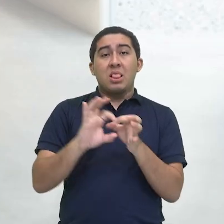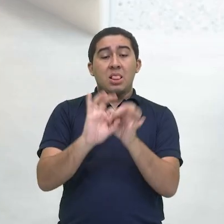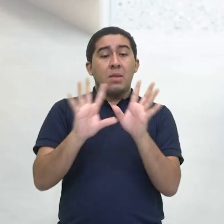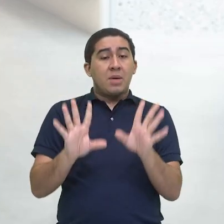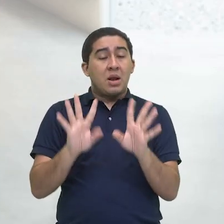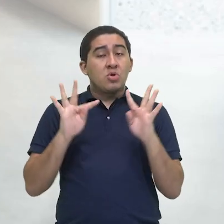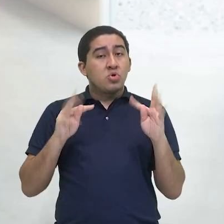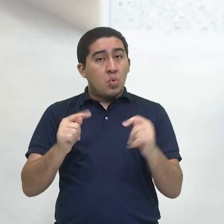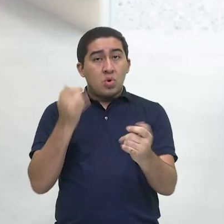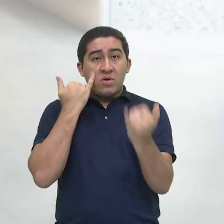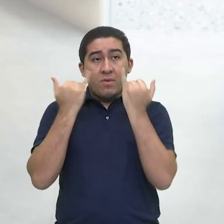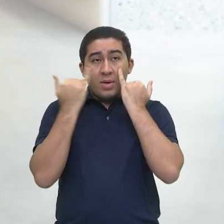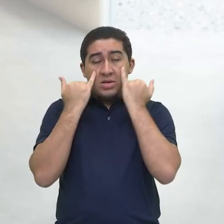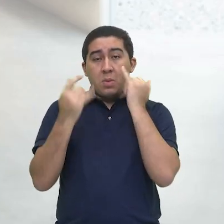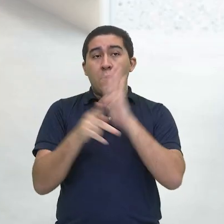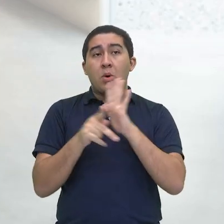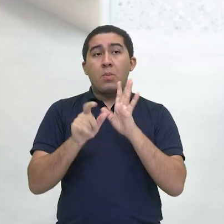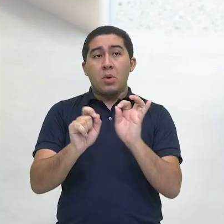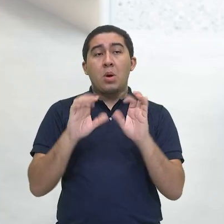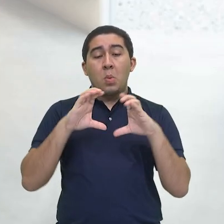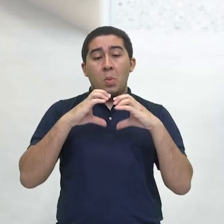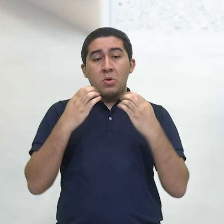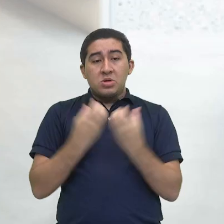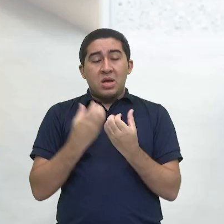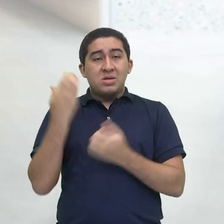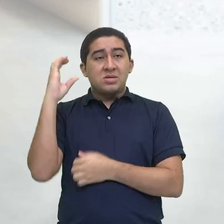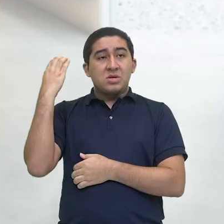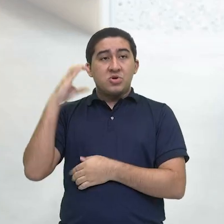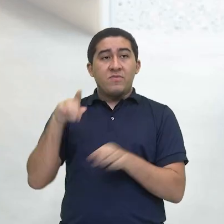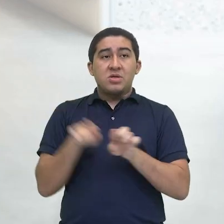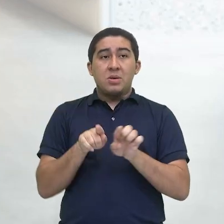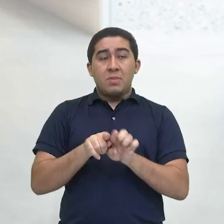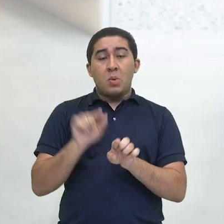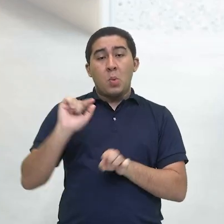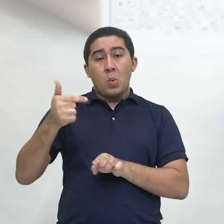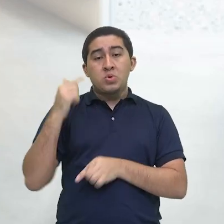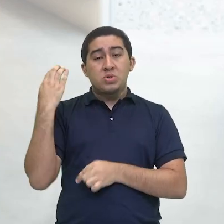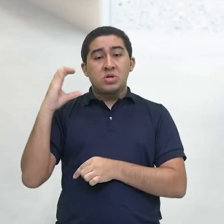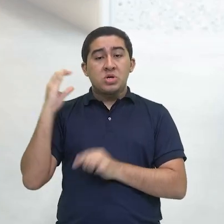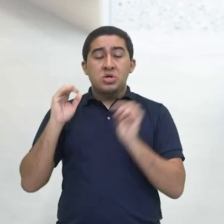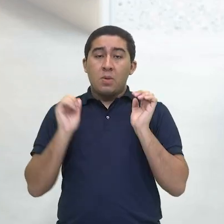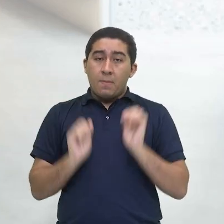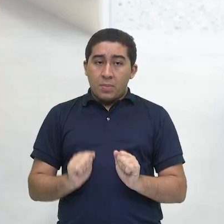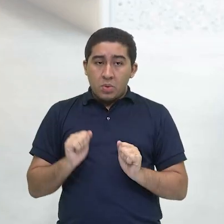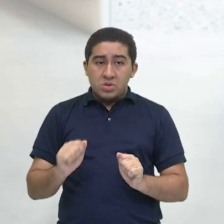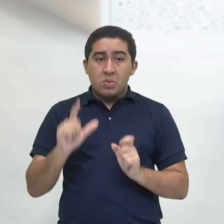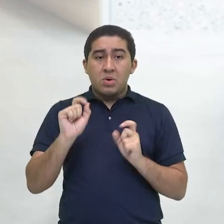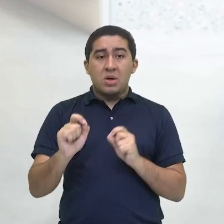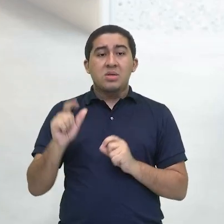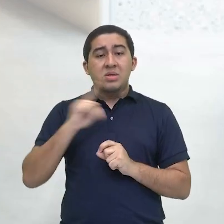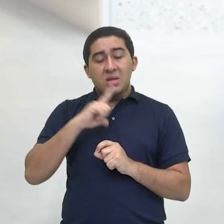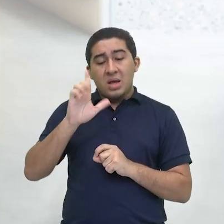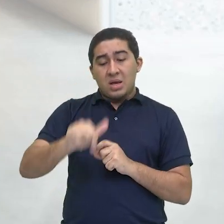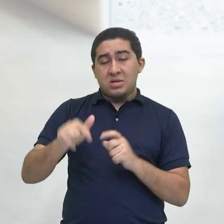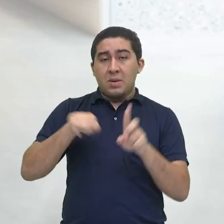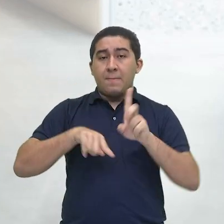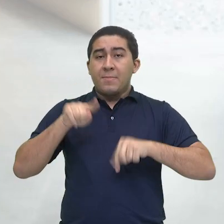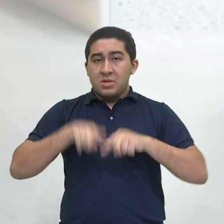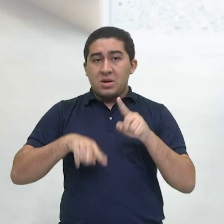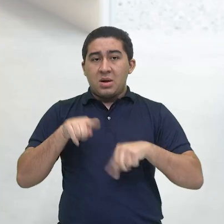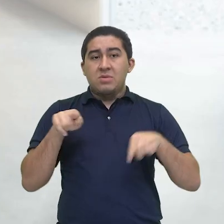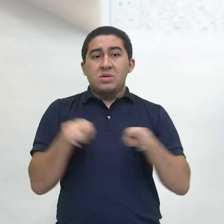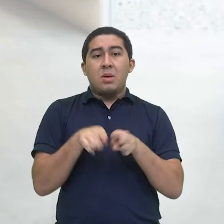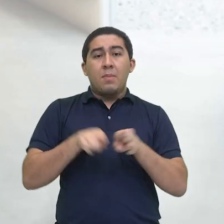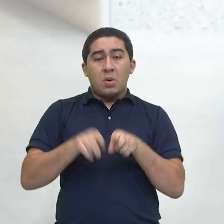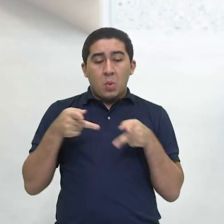as informações para a comunidade científica, para que outros cientistas possam pegar esse material